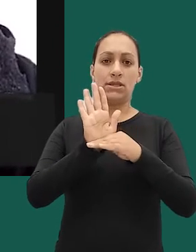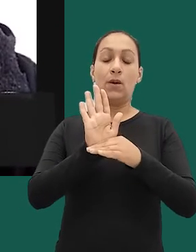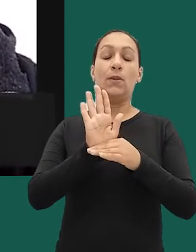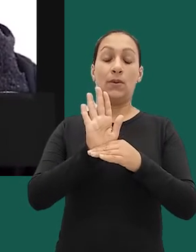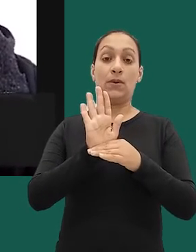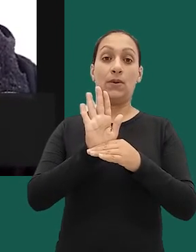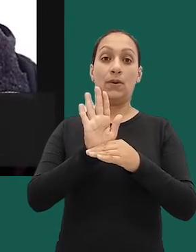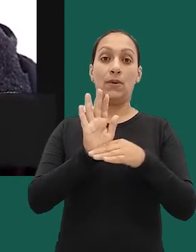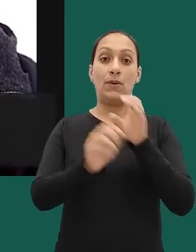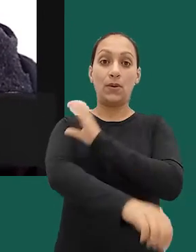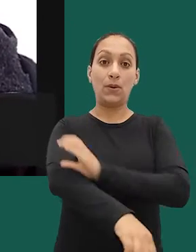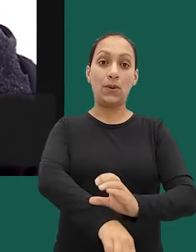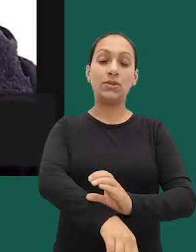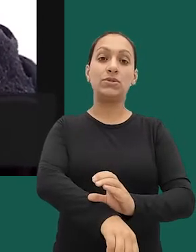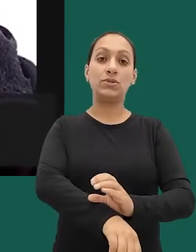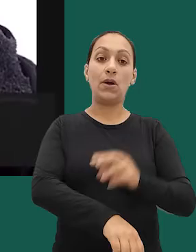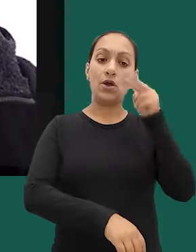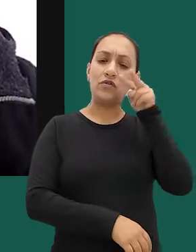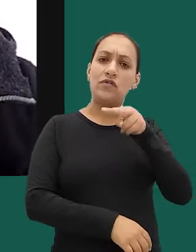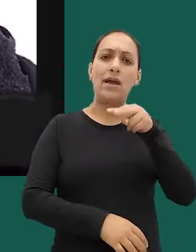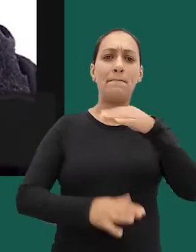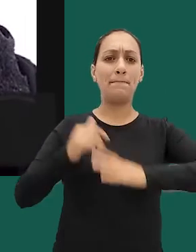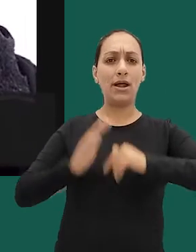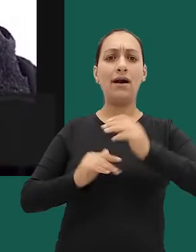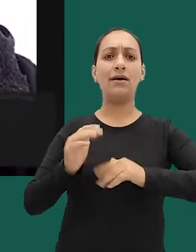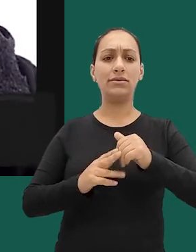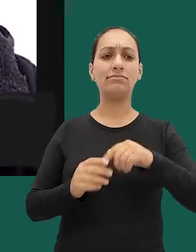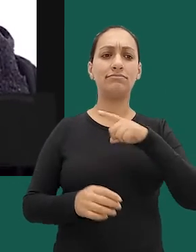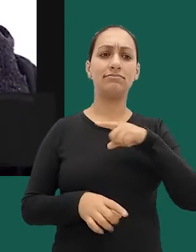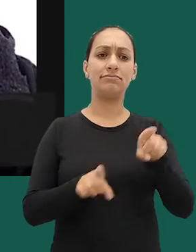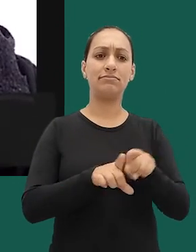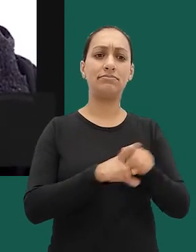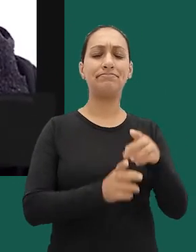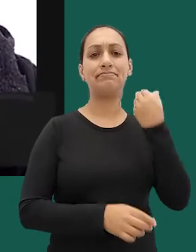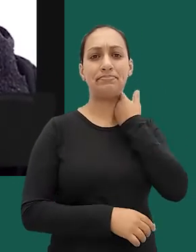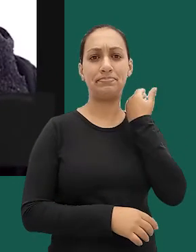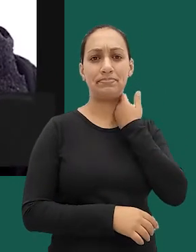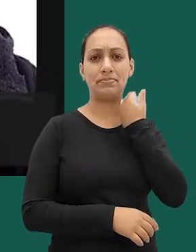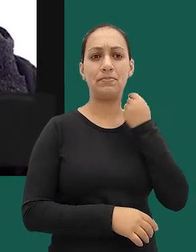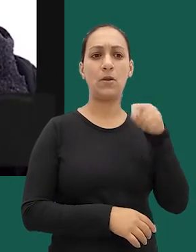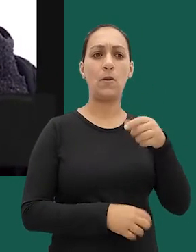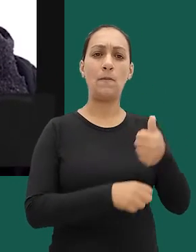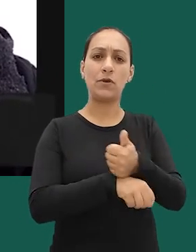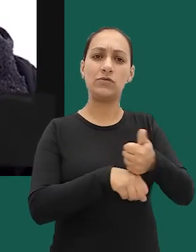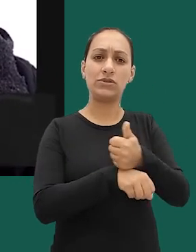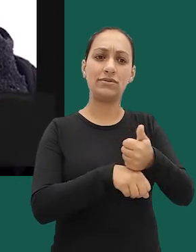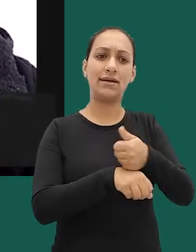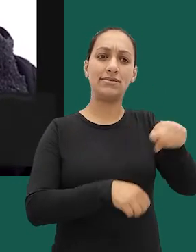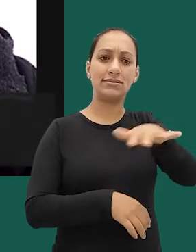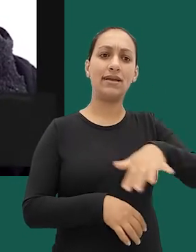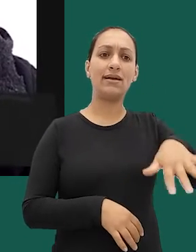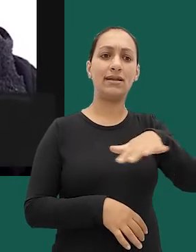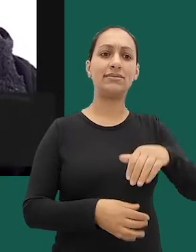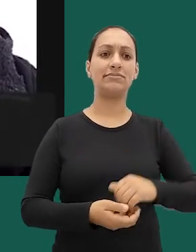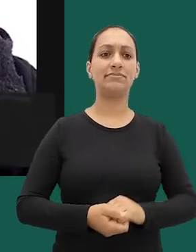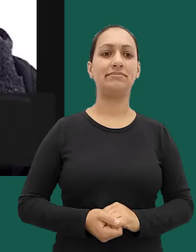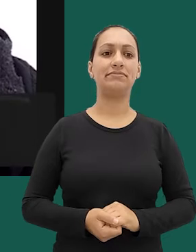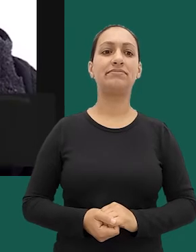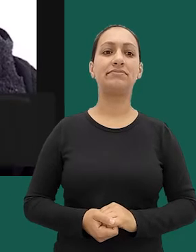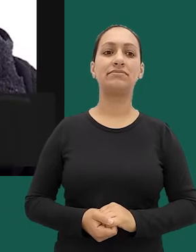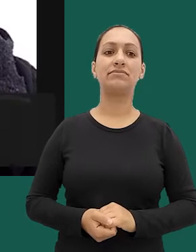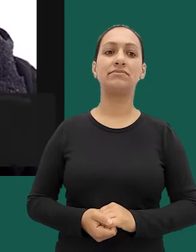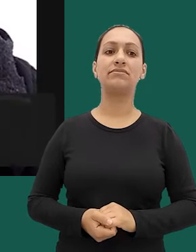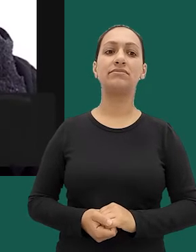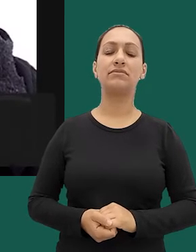Uhum. Pelo que eu vi, é super prático. Também tem os bate-papos ali com profissionais das áreas, né? Então, Isso, é bom